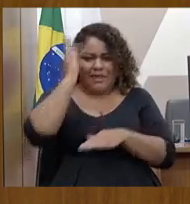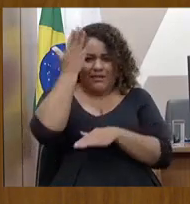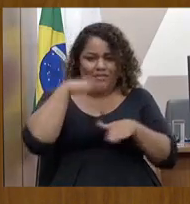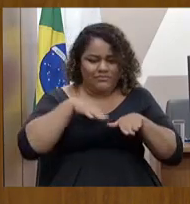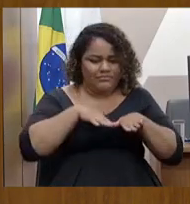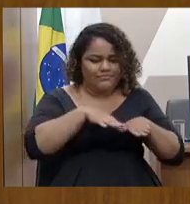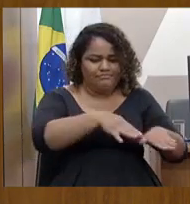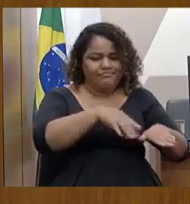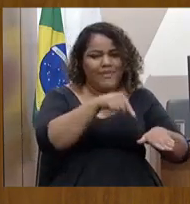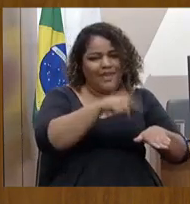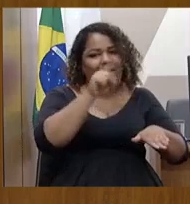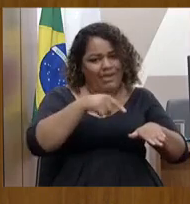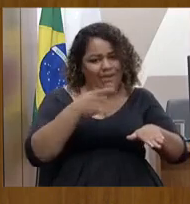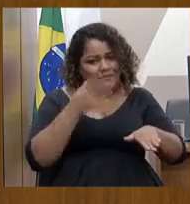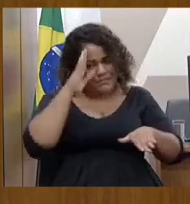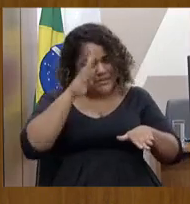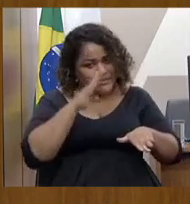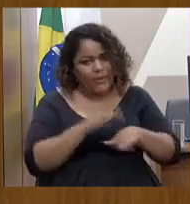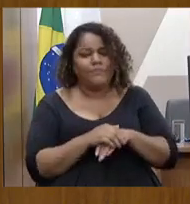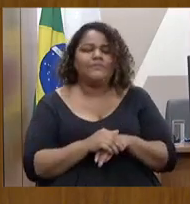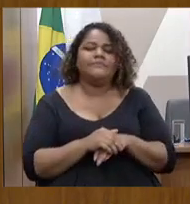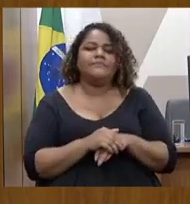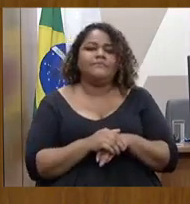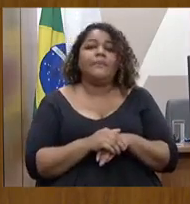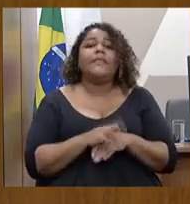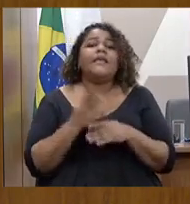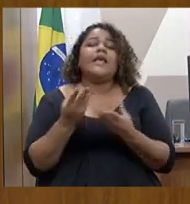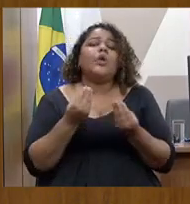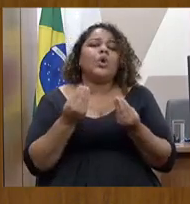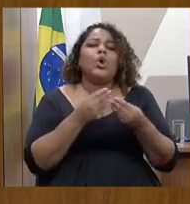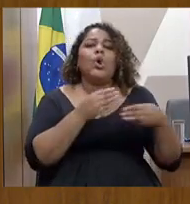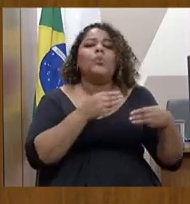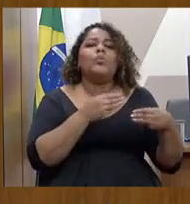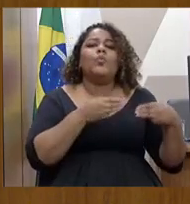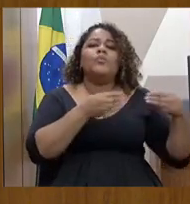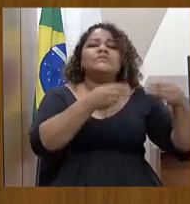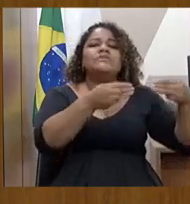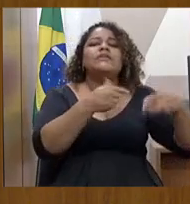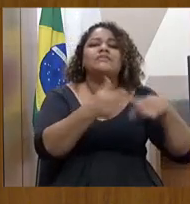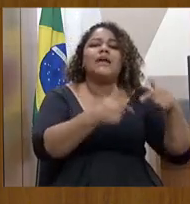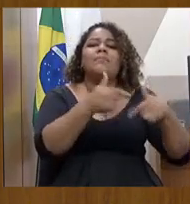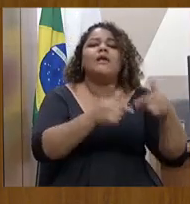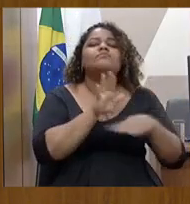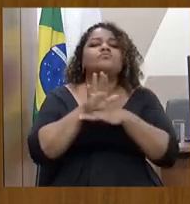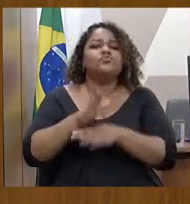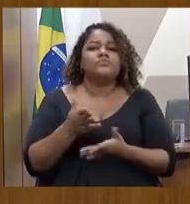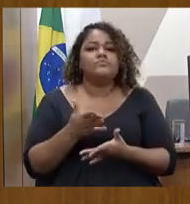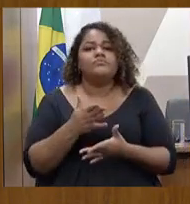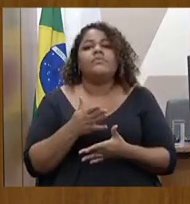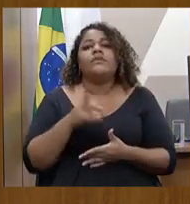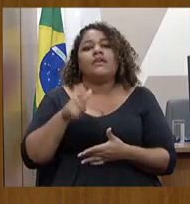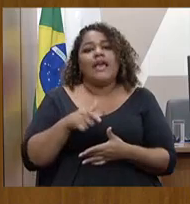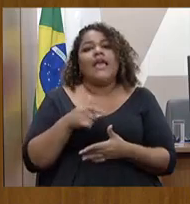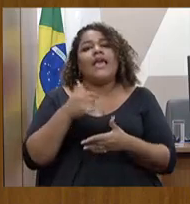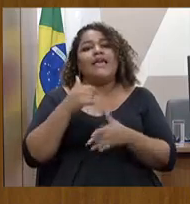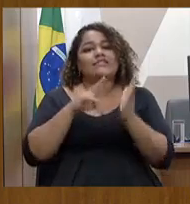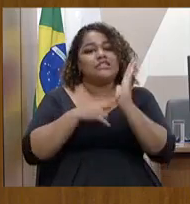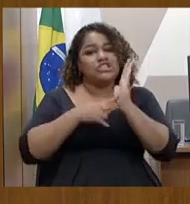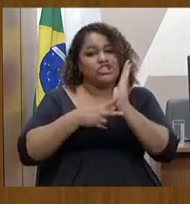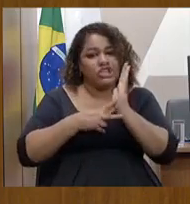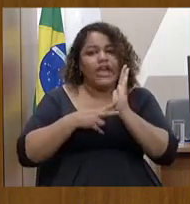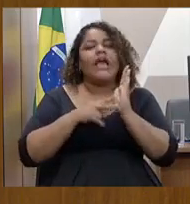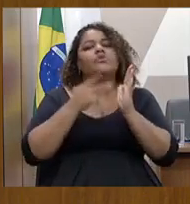fazer criou-se protocolos e aí tem vários dirigentes sindicais de que essas informações deveriam ser repassadas